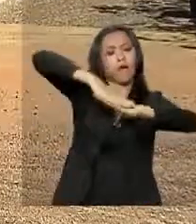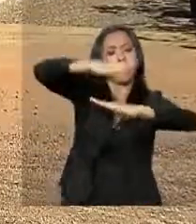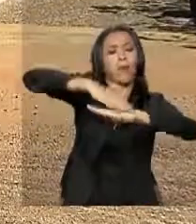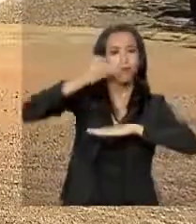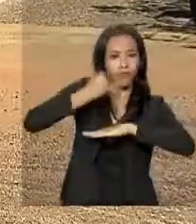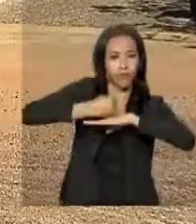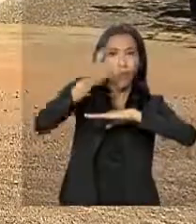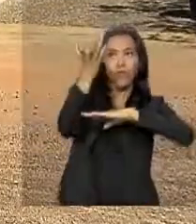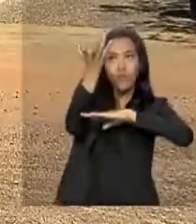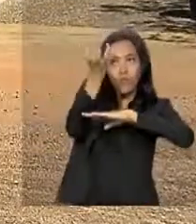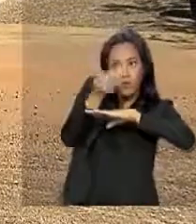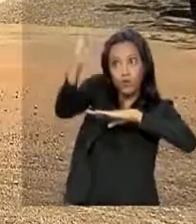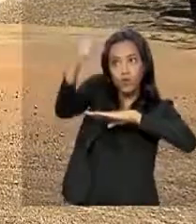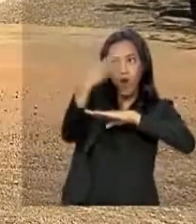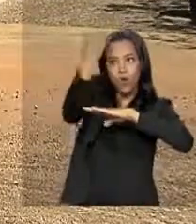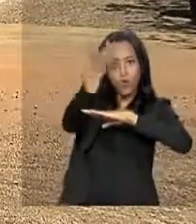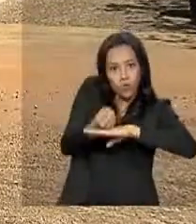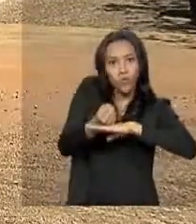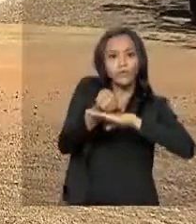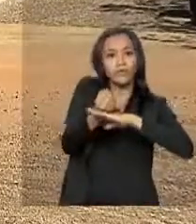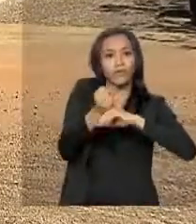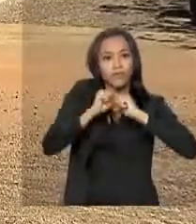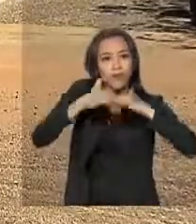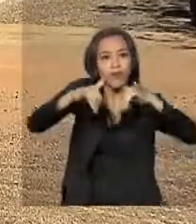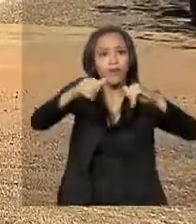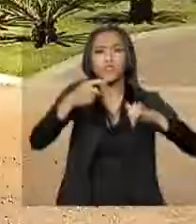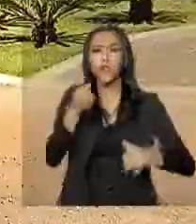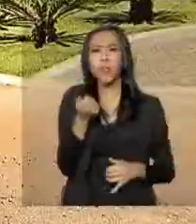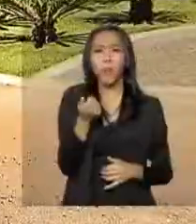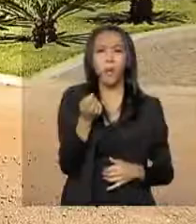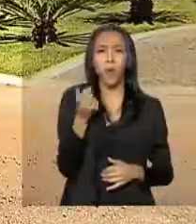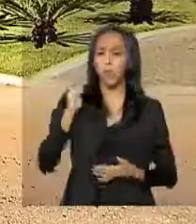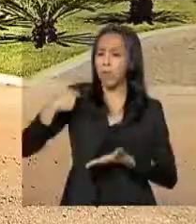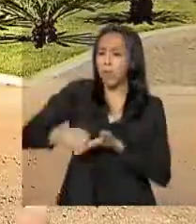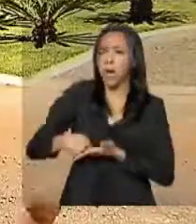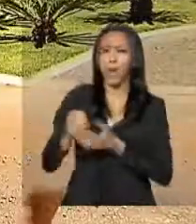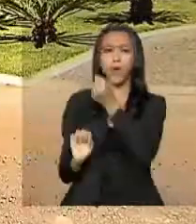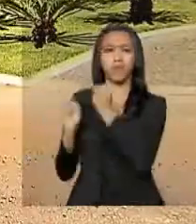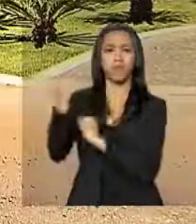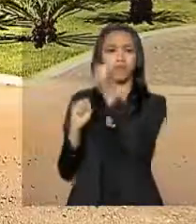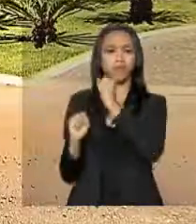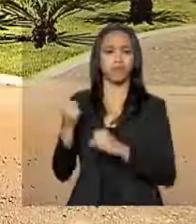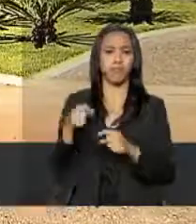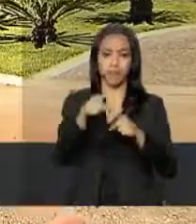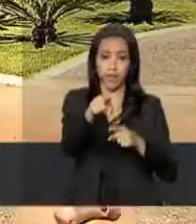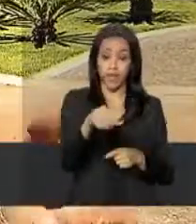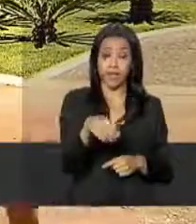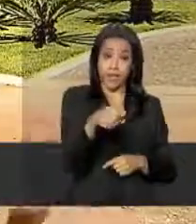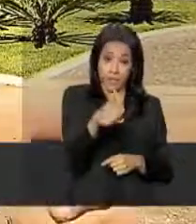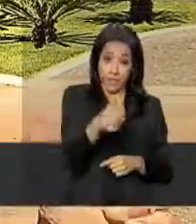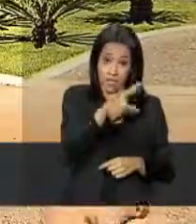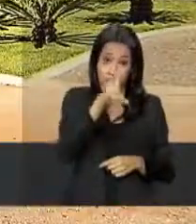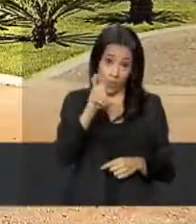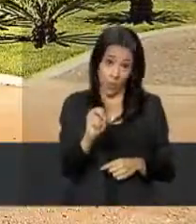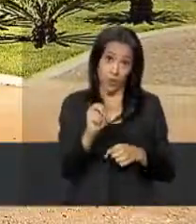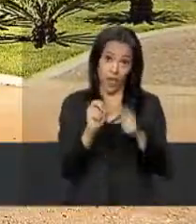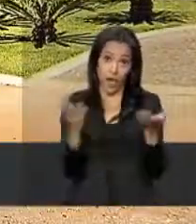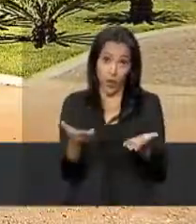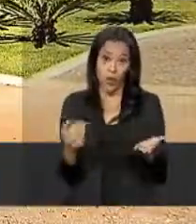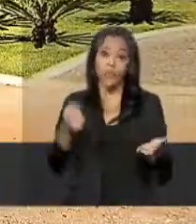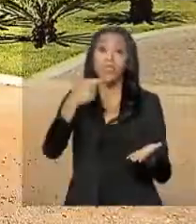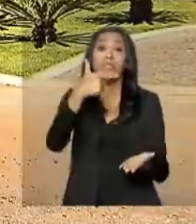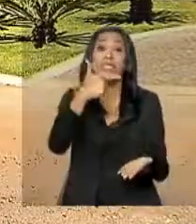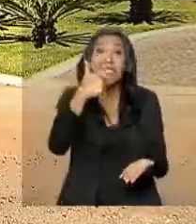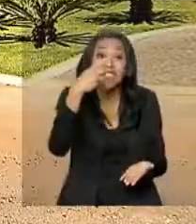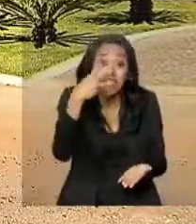proprietário passou a pagar apenas a taxa mínima da distribuidora de energia. Essa usina minha, para gerar 750 kW, chegou em torno de R$32